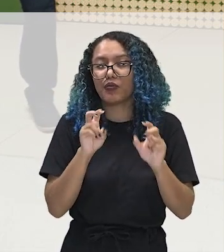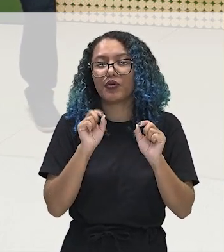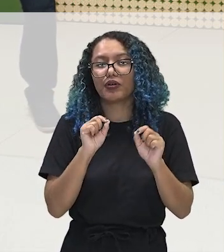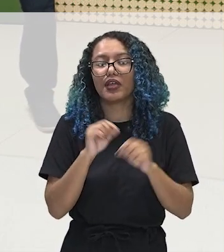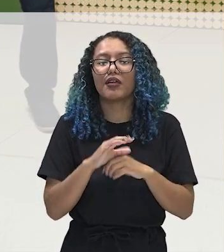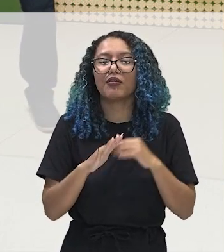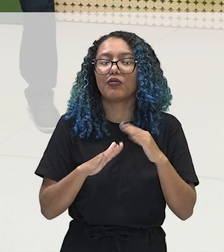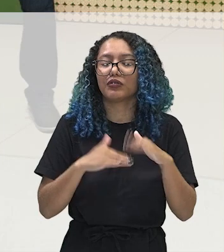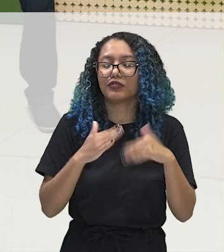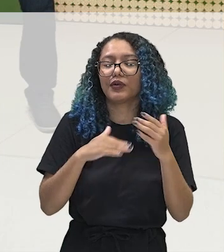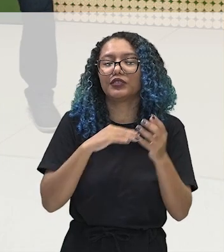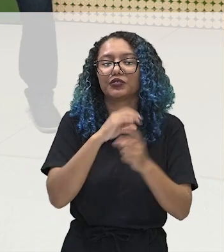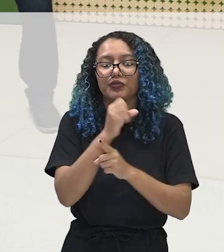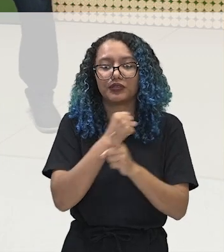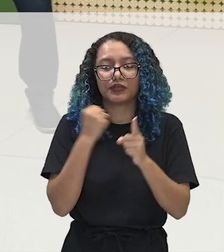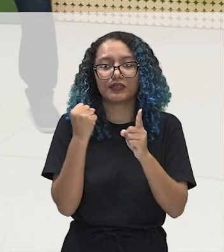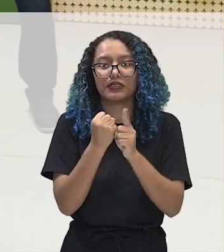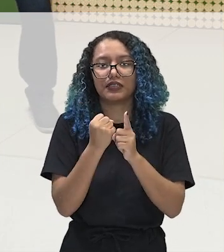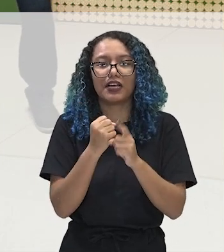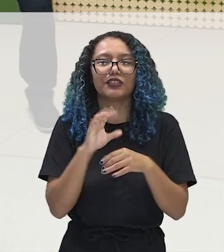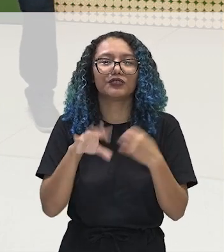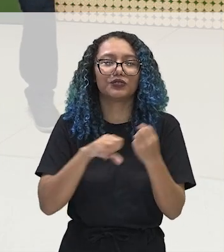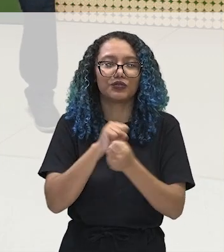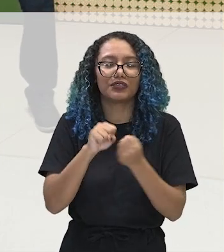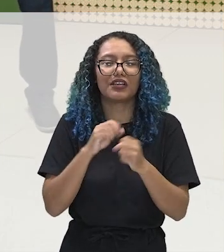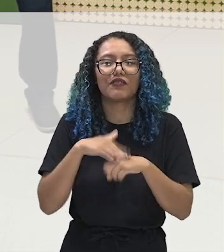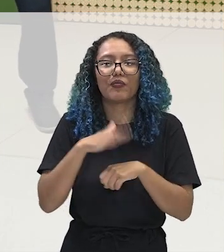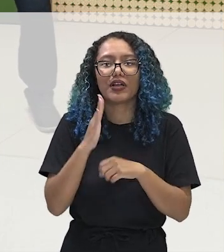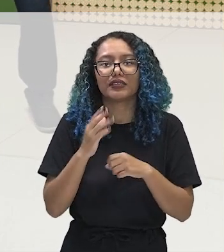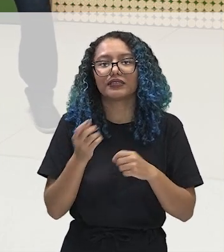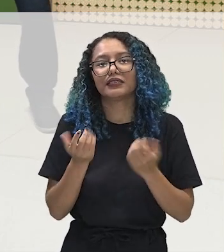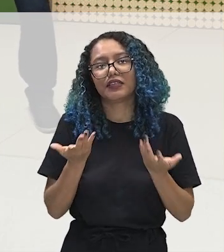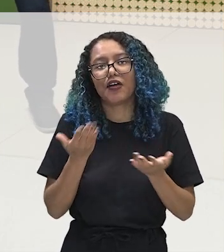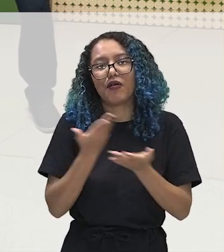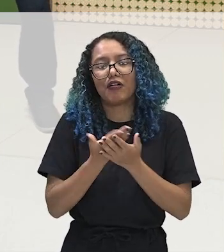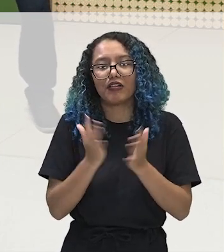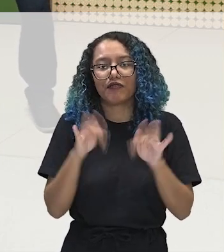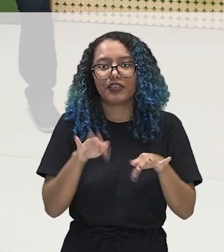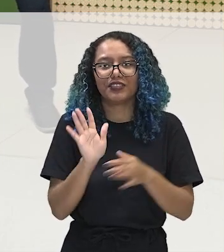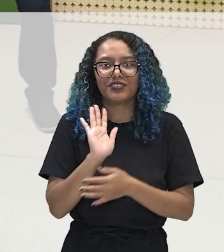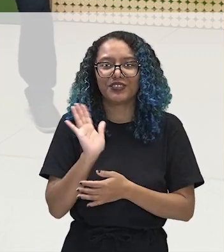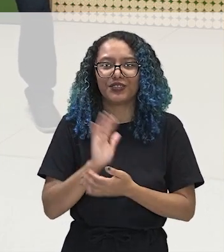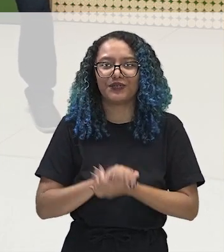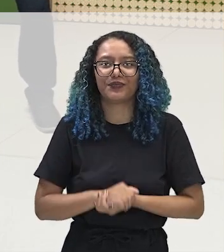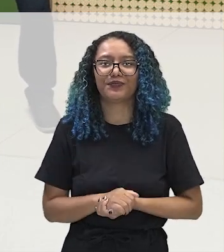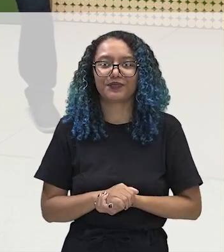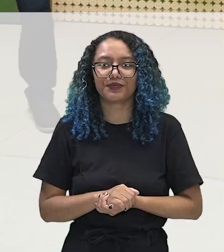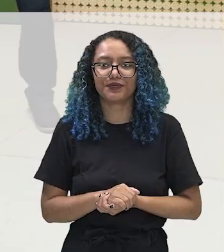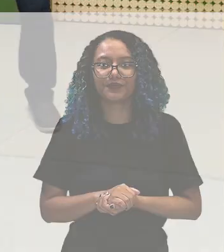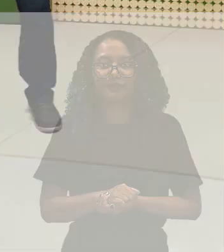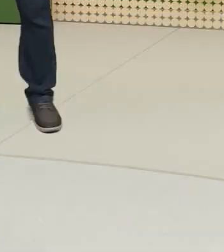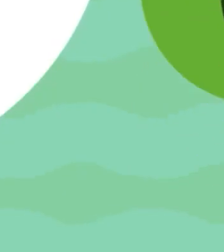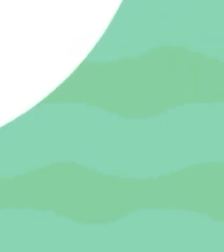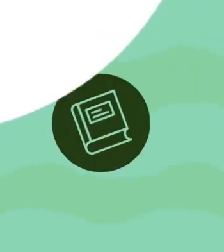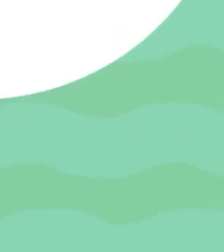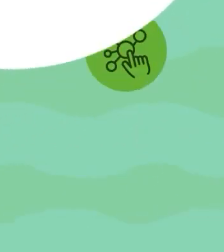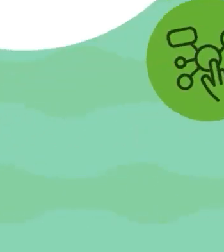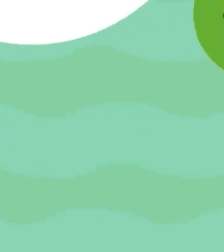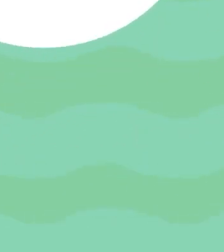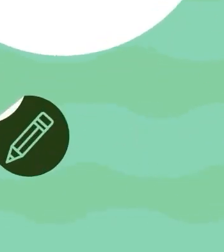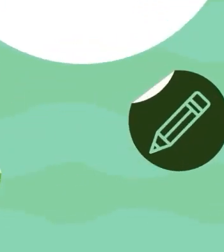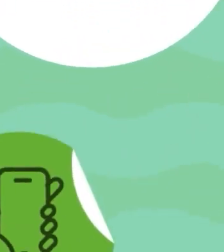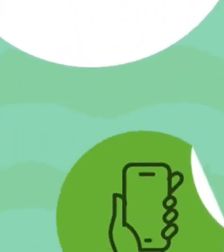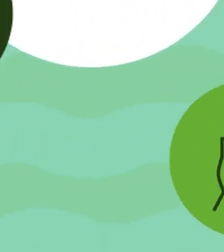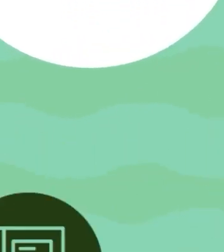uma sociedade mais sustentável. Eu vou ficando por aqui. Até a próxima. Fui!